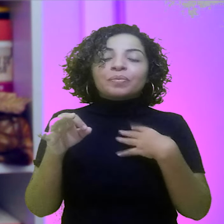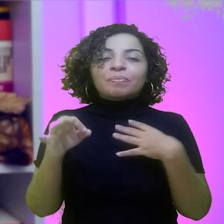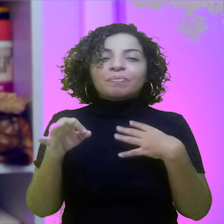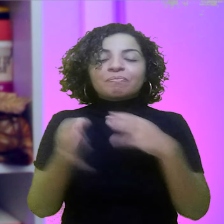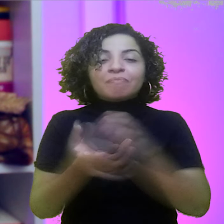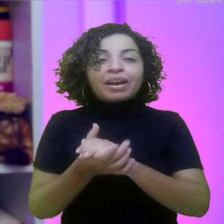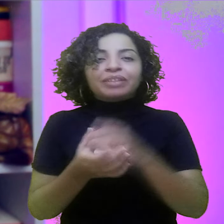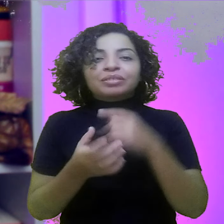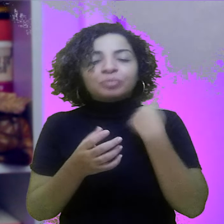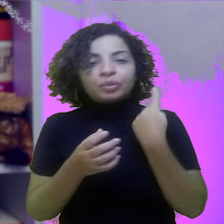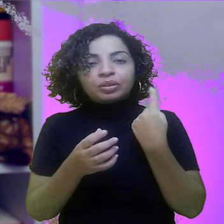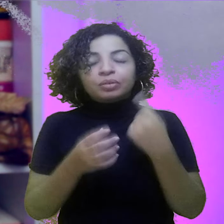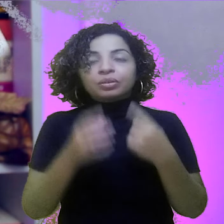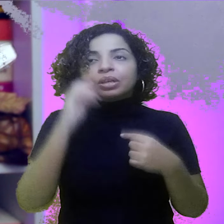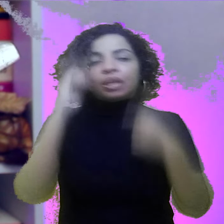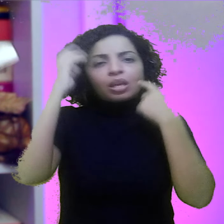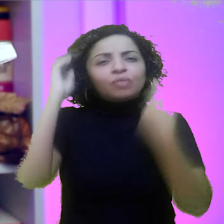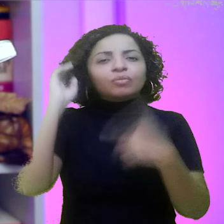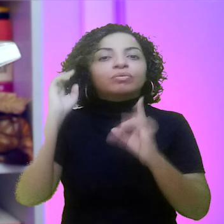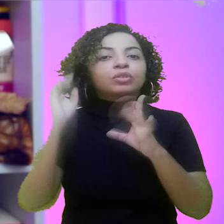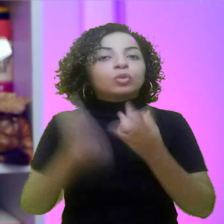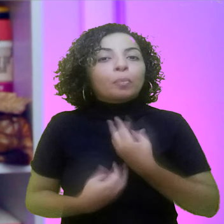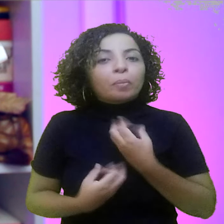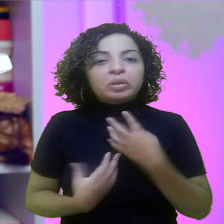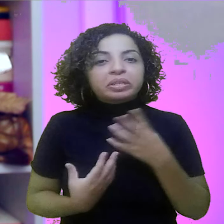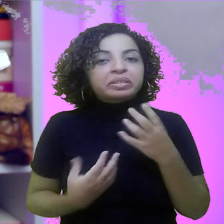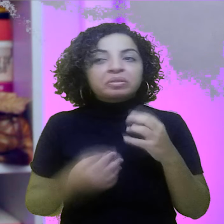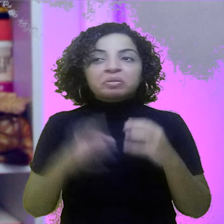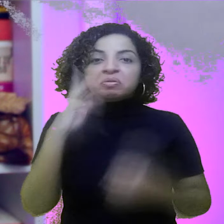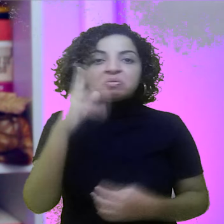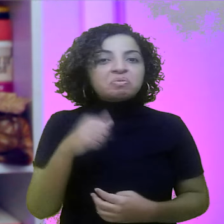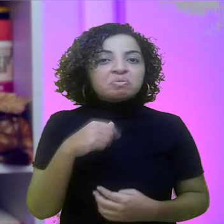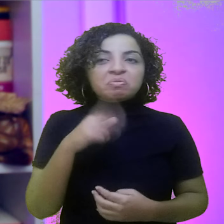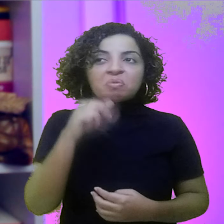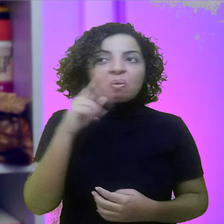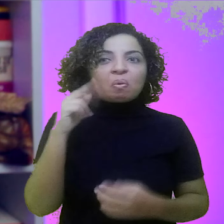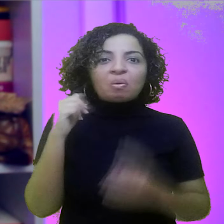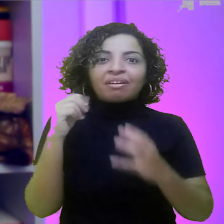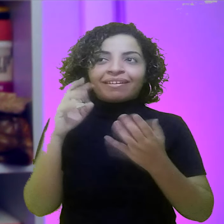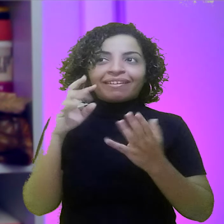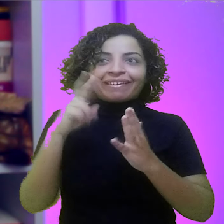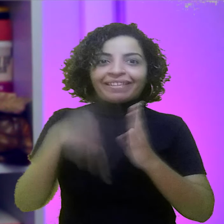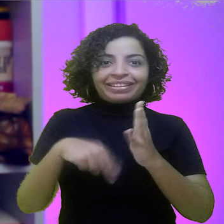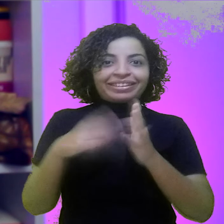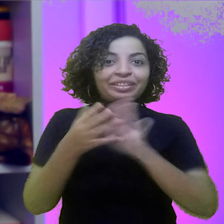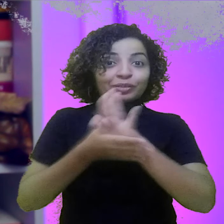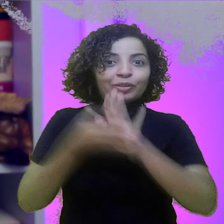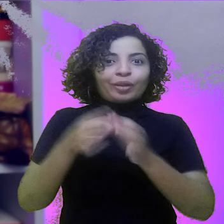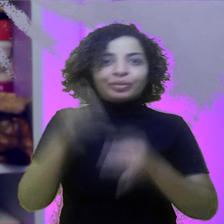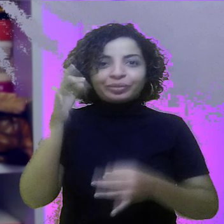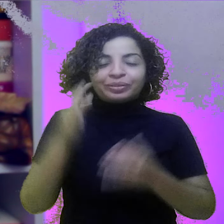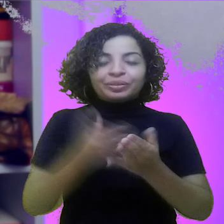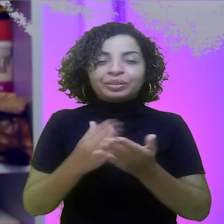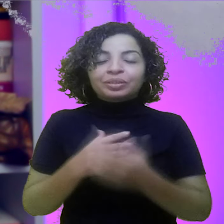morreu. Eu nunca li esse livro, aliás, só li poesia da Hilda Hilsch, nunca li nada da prosa dela. E nessas edições, eu acho muito bonitas essas